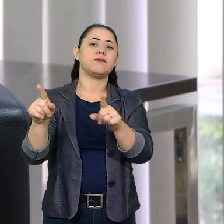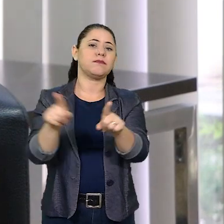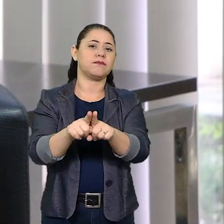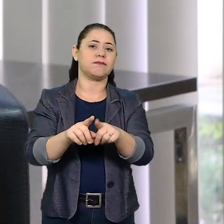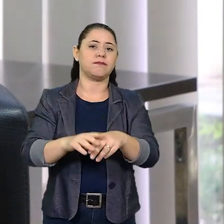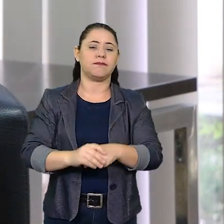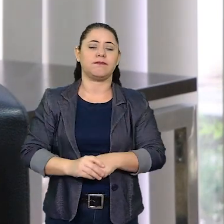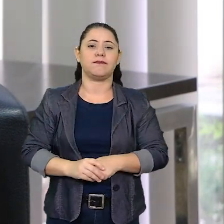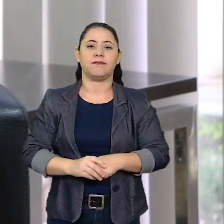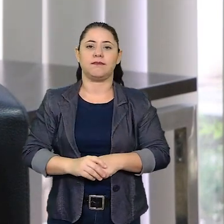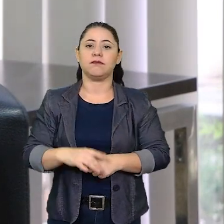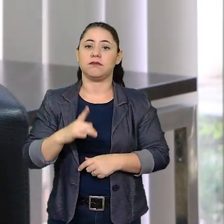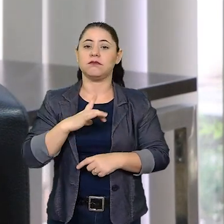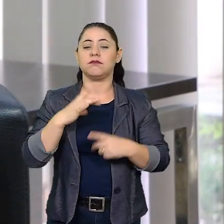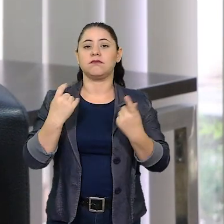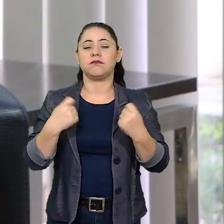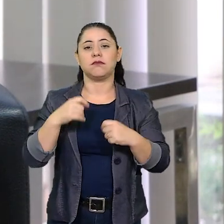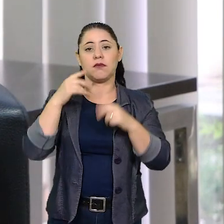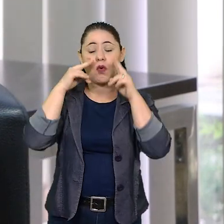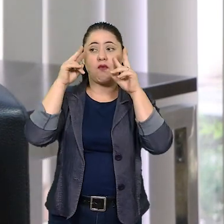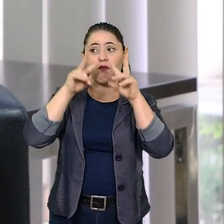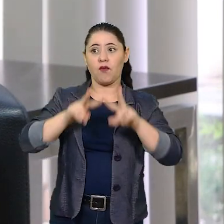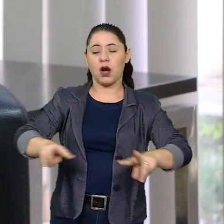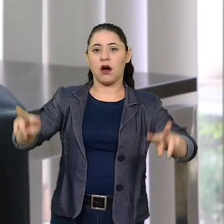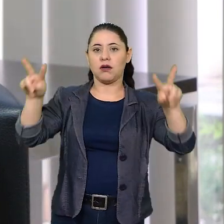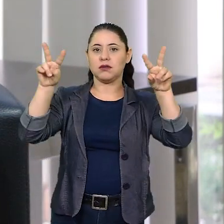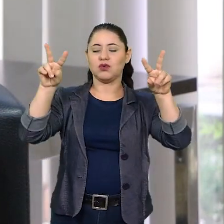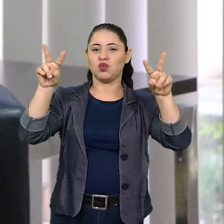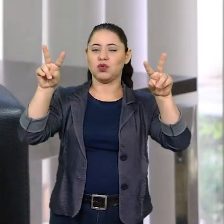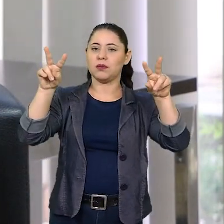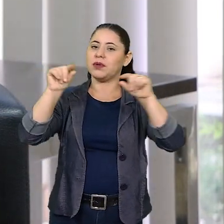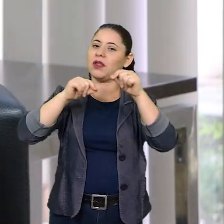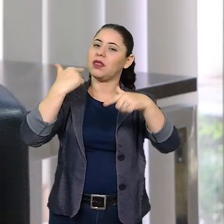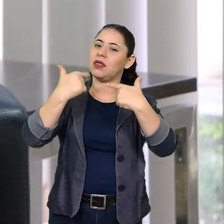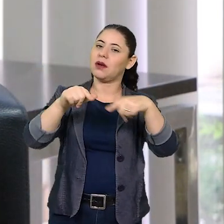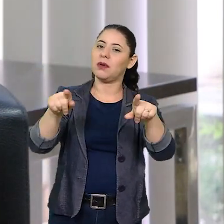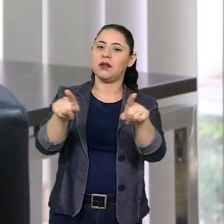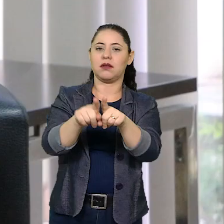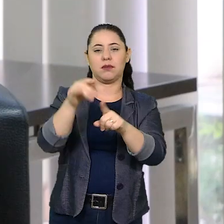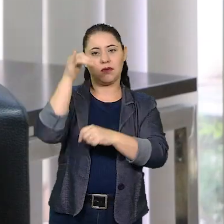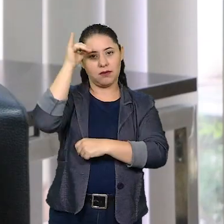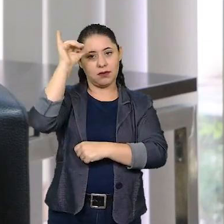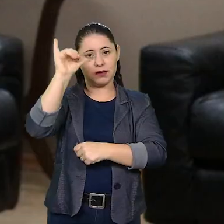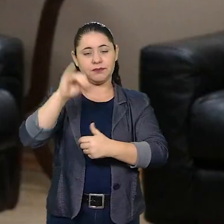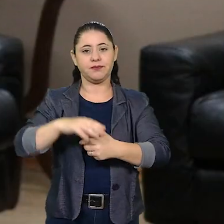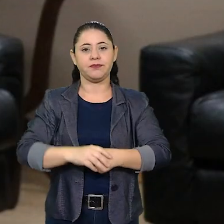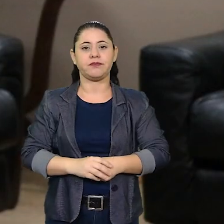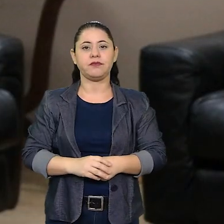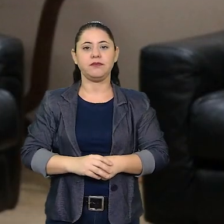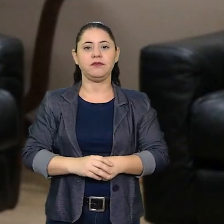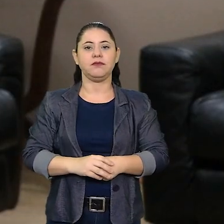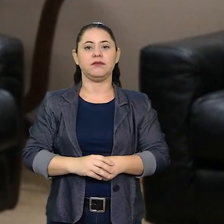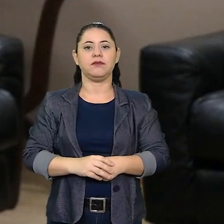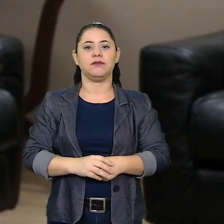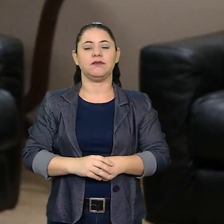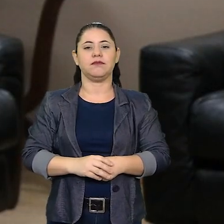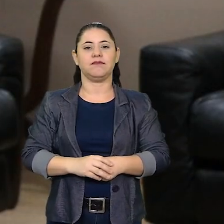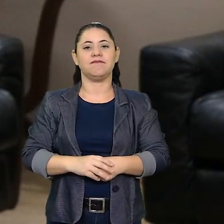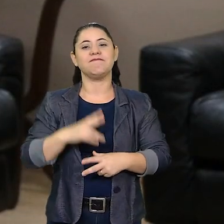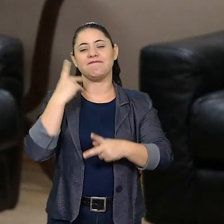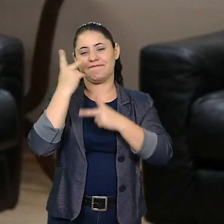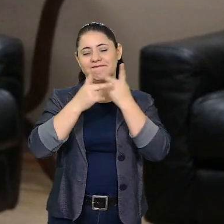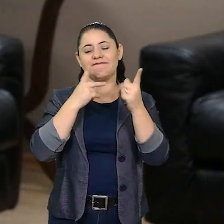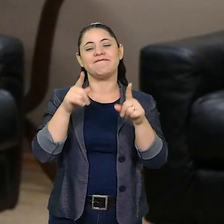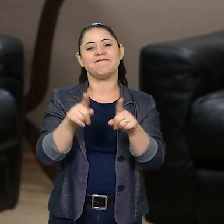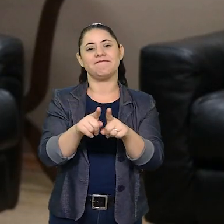Enfim, nós temos que ter essa visão do todo para trabalhar com a prevenção. A